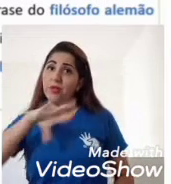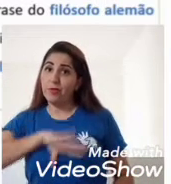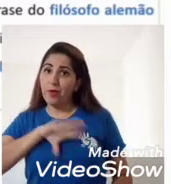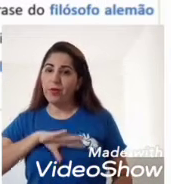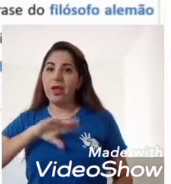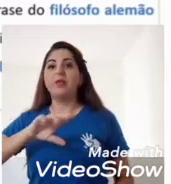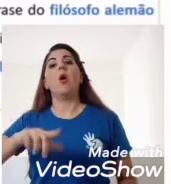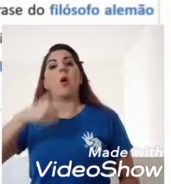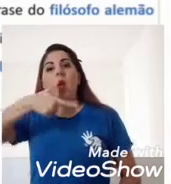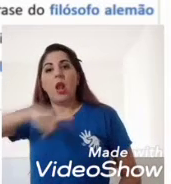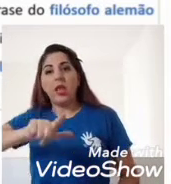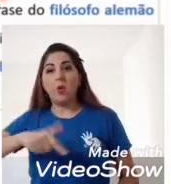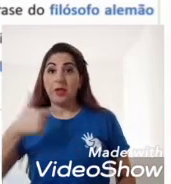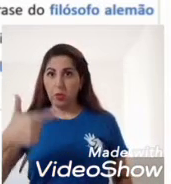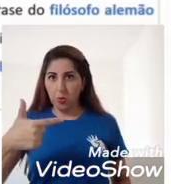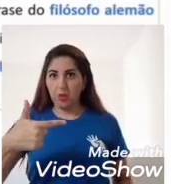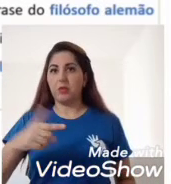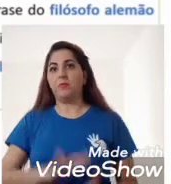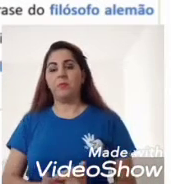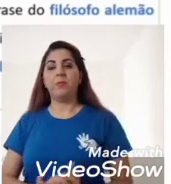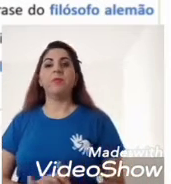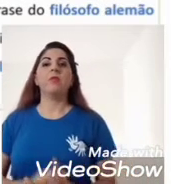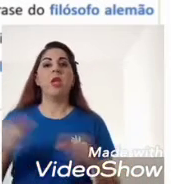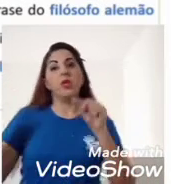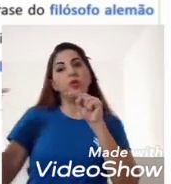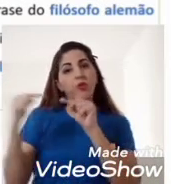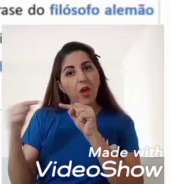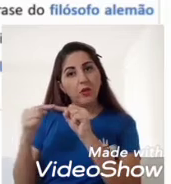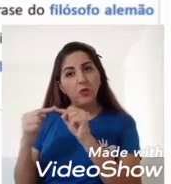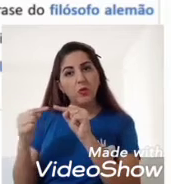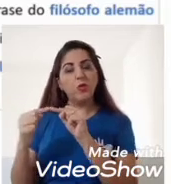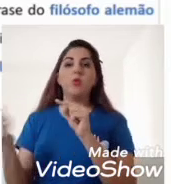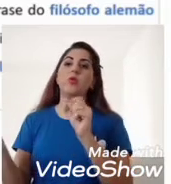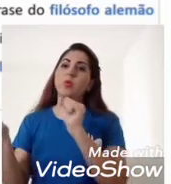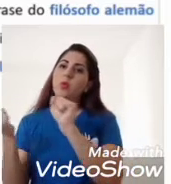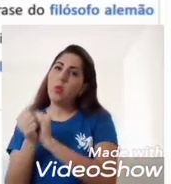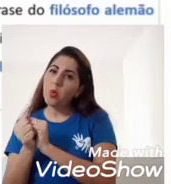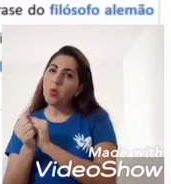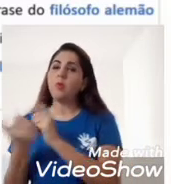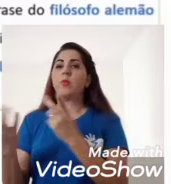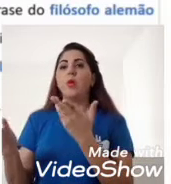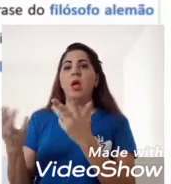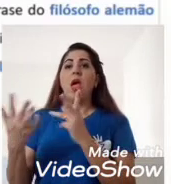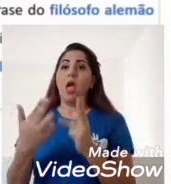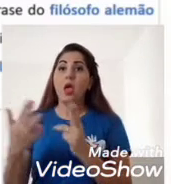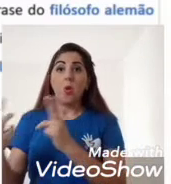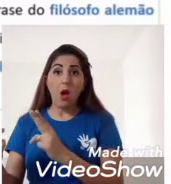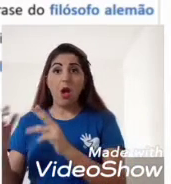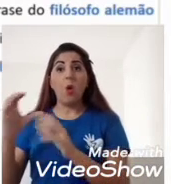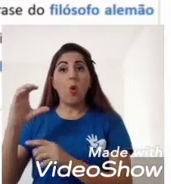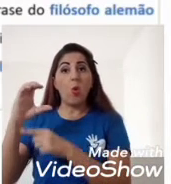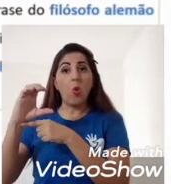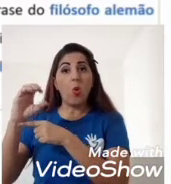De acordo com, olha aí, gente, com Habermas, ou seja, a conformidade, de acordo com,